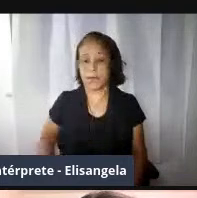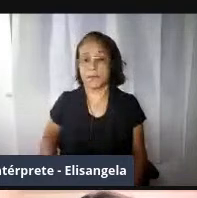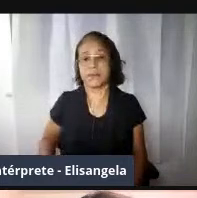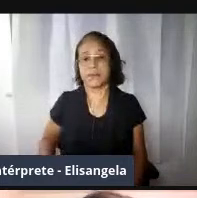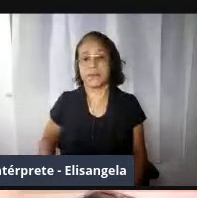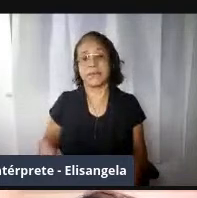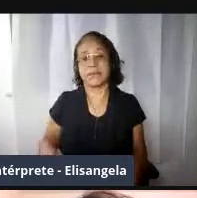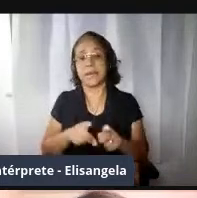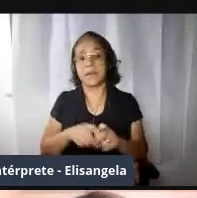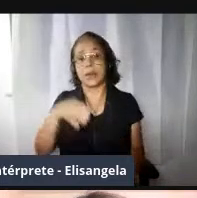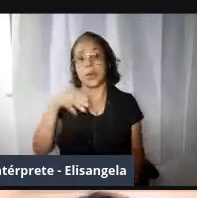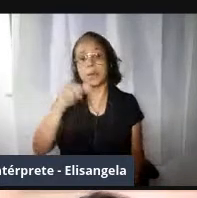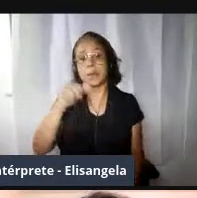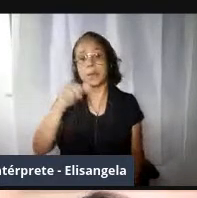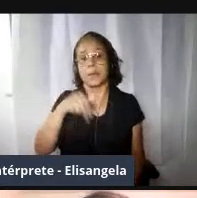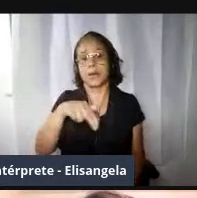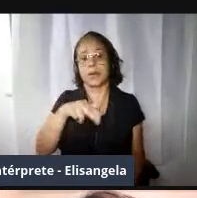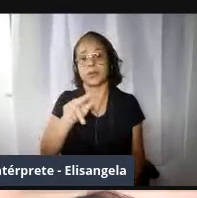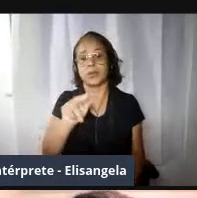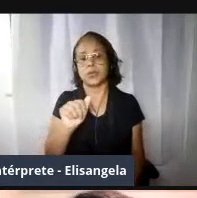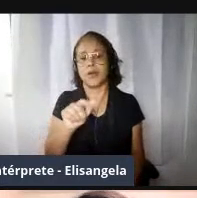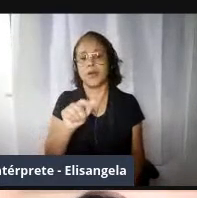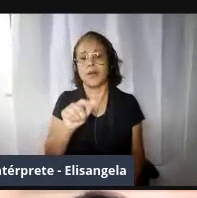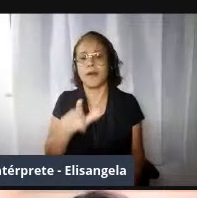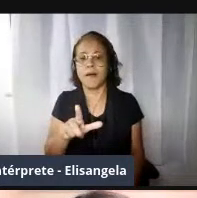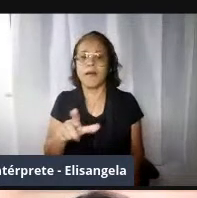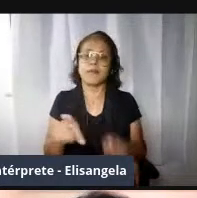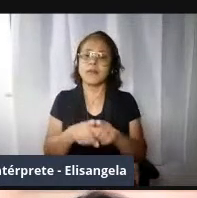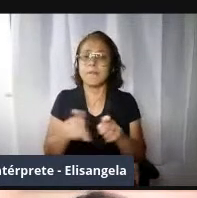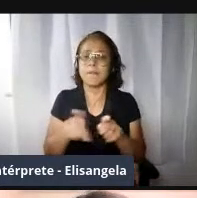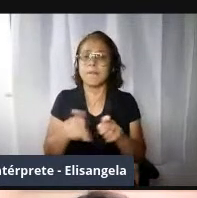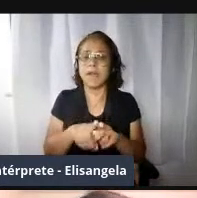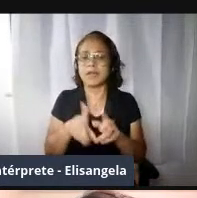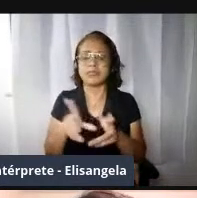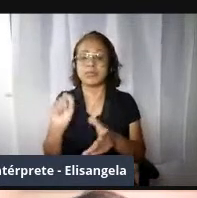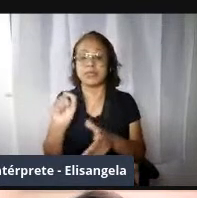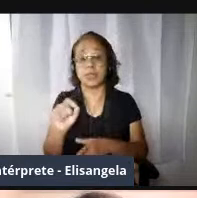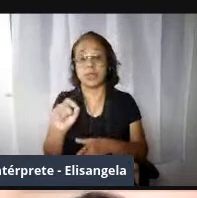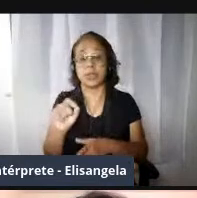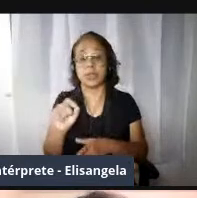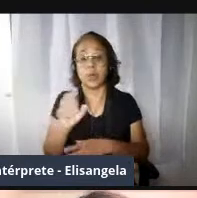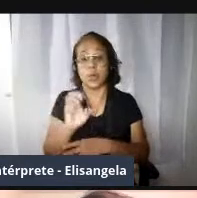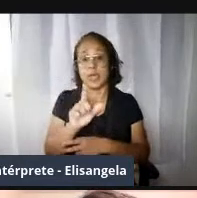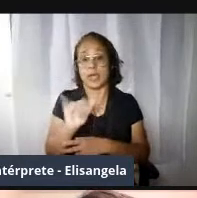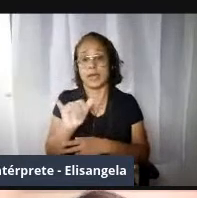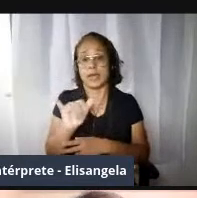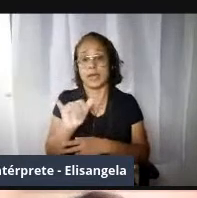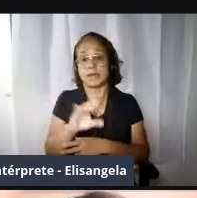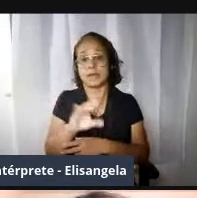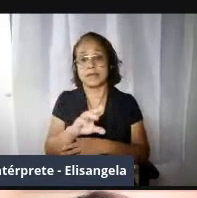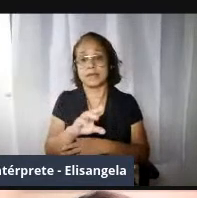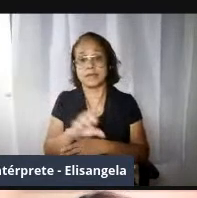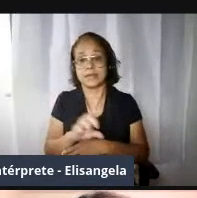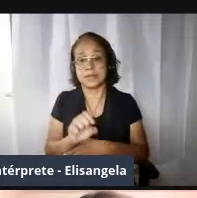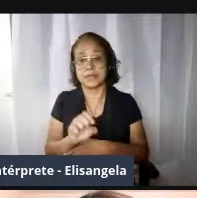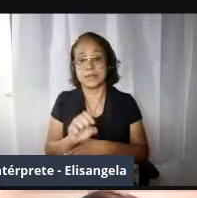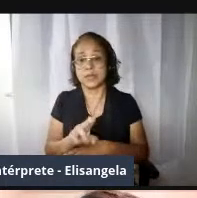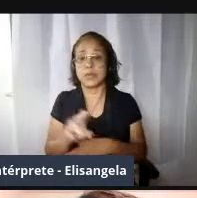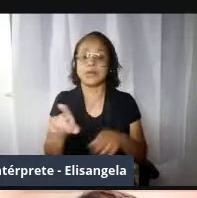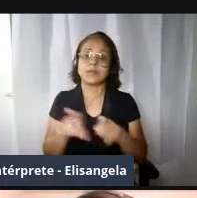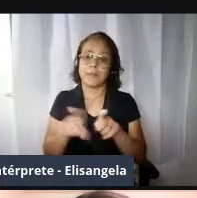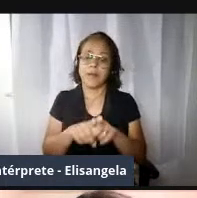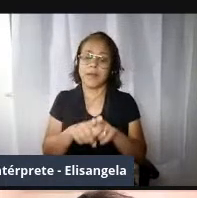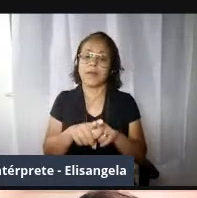O pai era um grande proprietário de terras, de escravos. O Eliseu César também é filho ilegítimo de uma família tradicional, que a